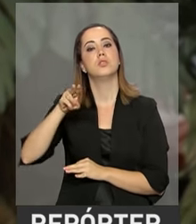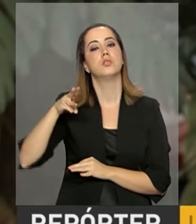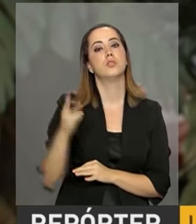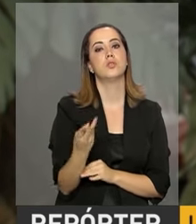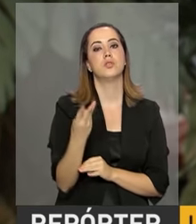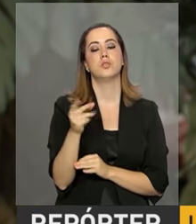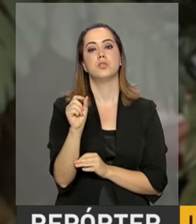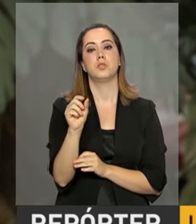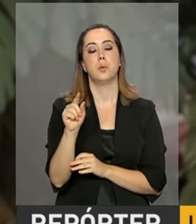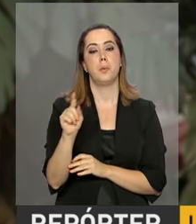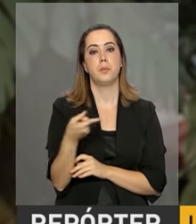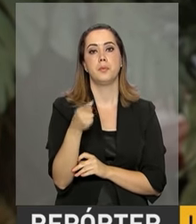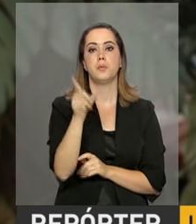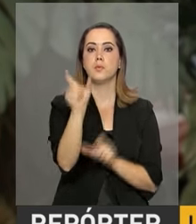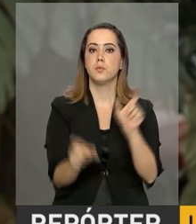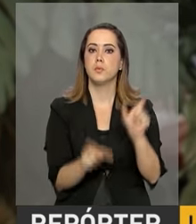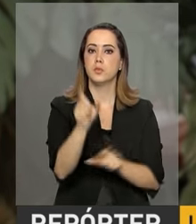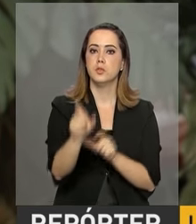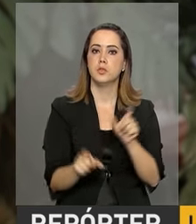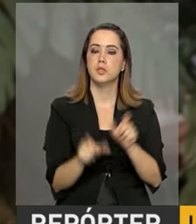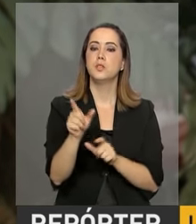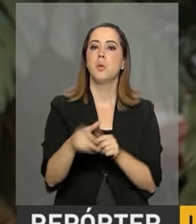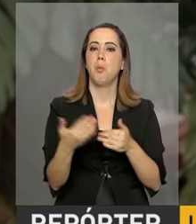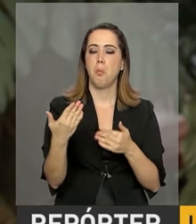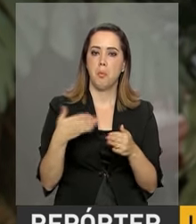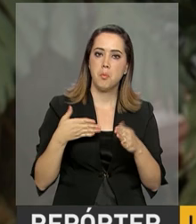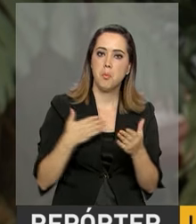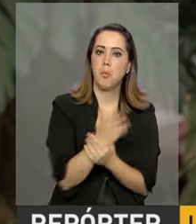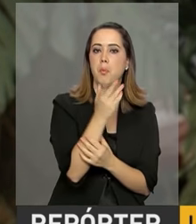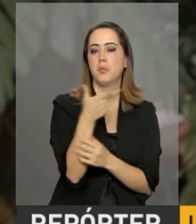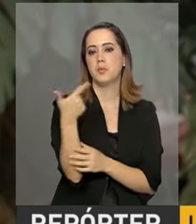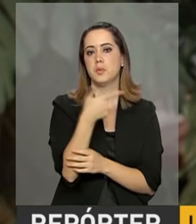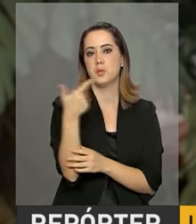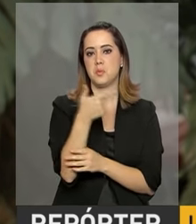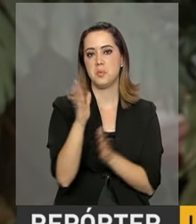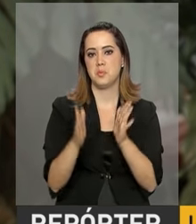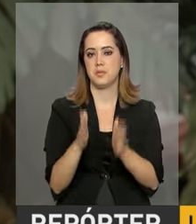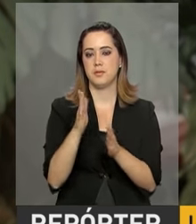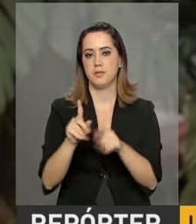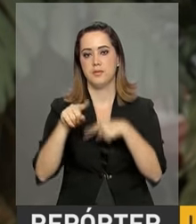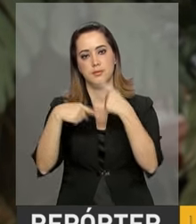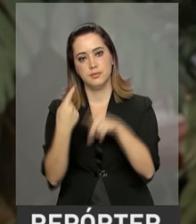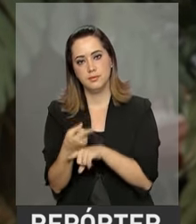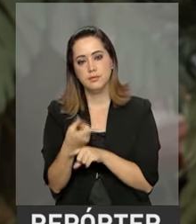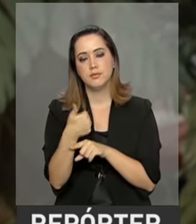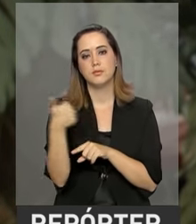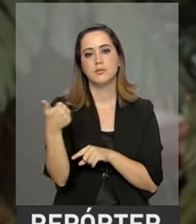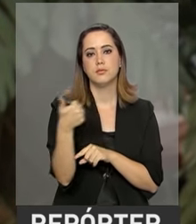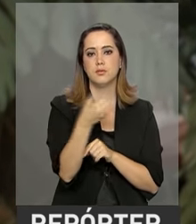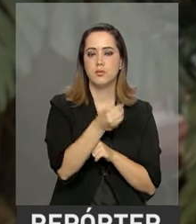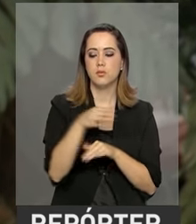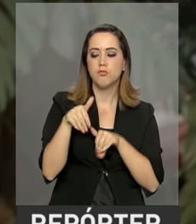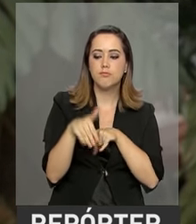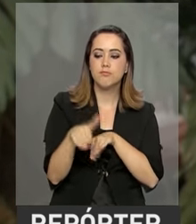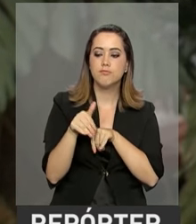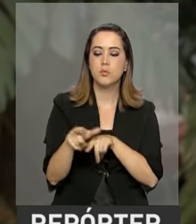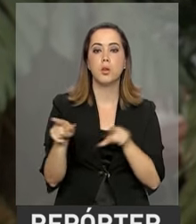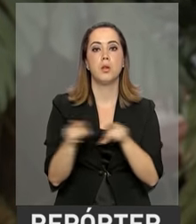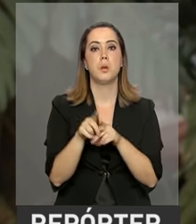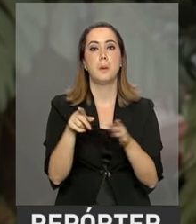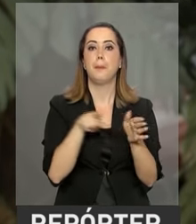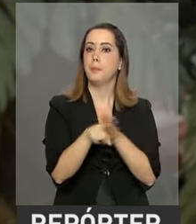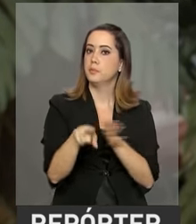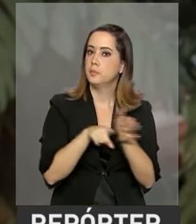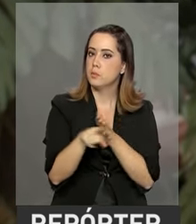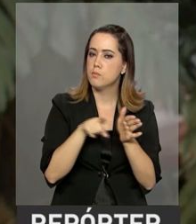para a segunda fase da competição. O próximo exame vai ser aplicado no dia 10 de setembro. Vão ser 6 questões dissertativas e